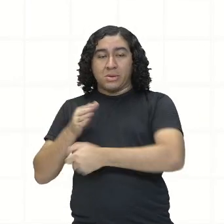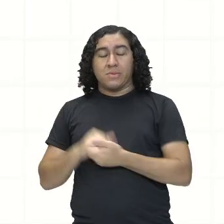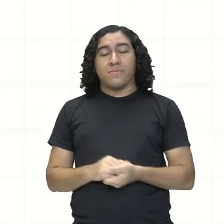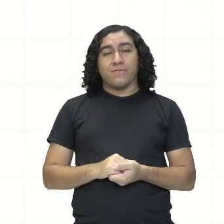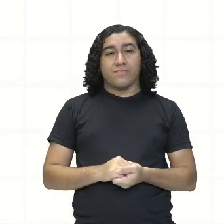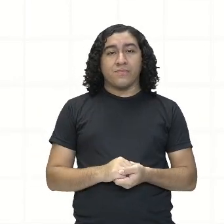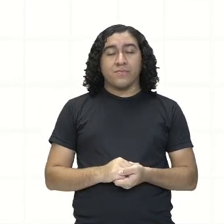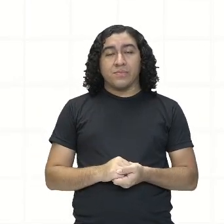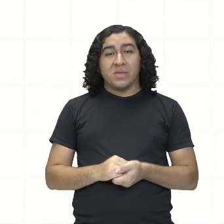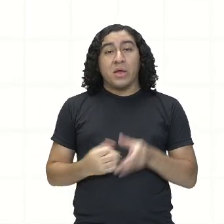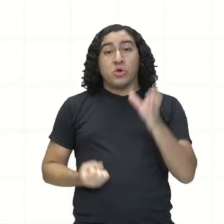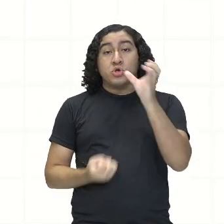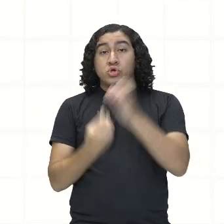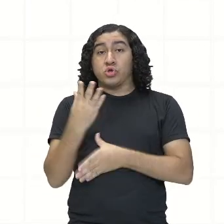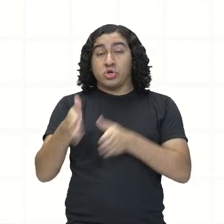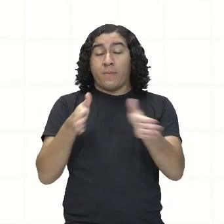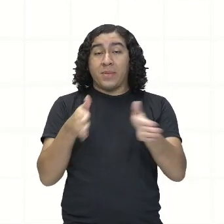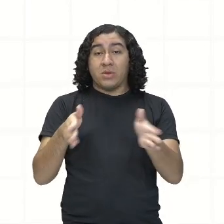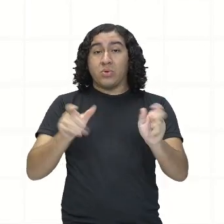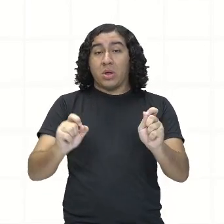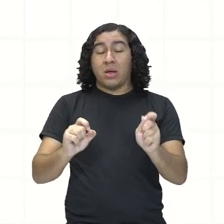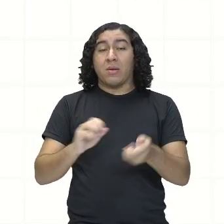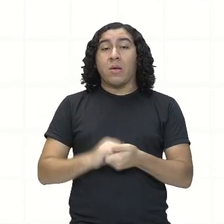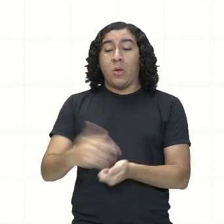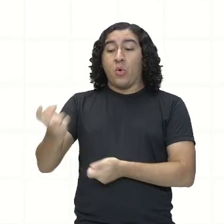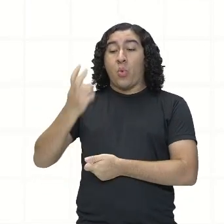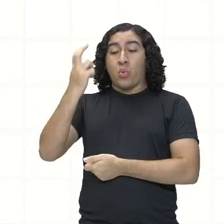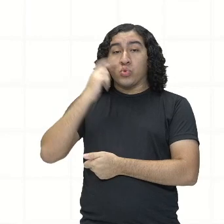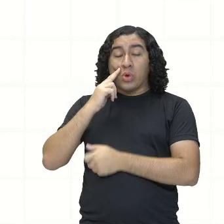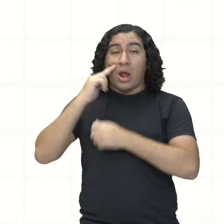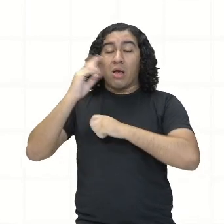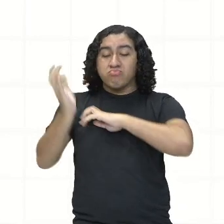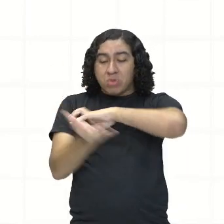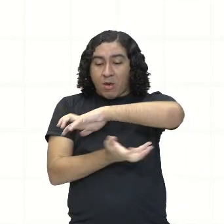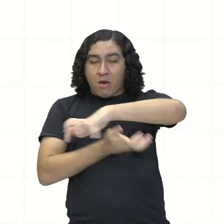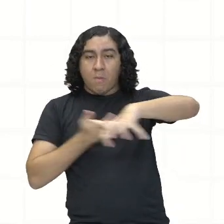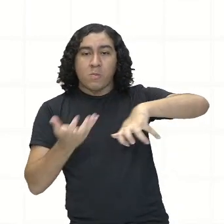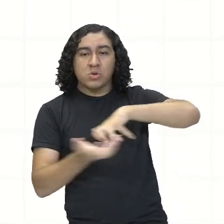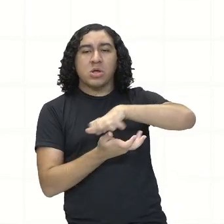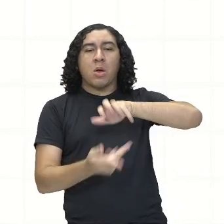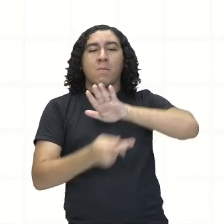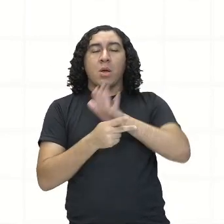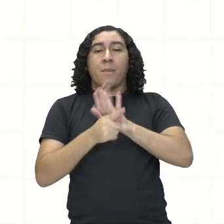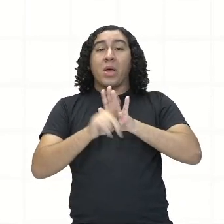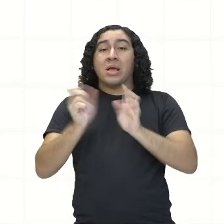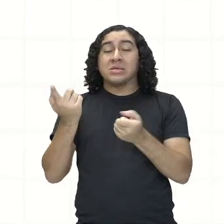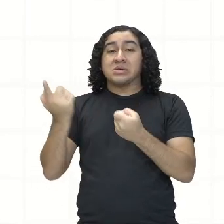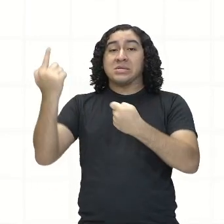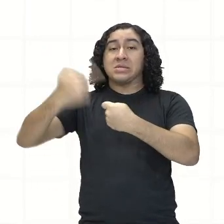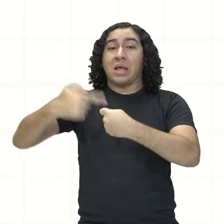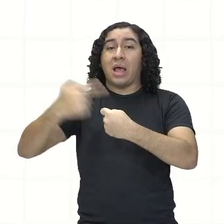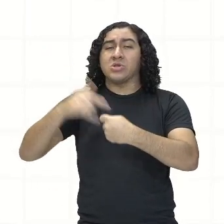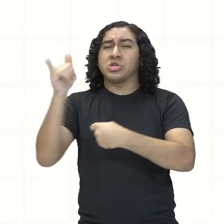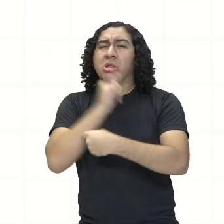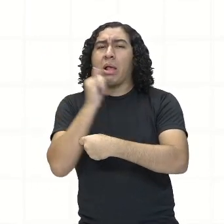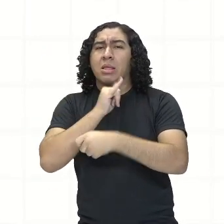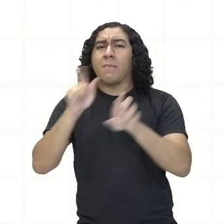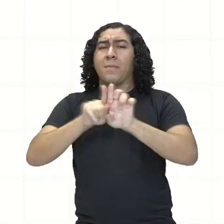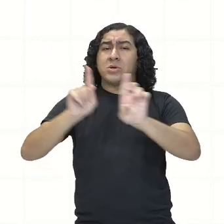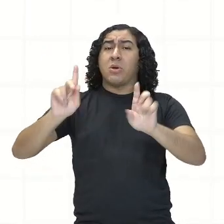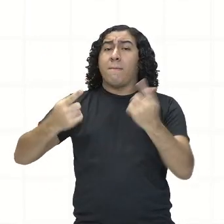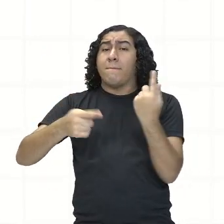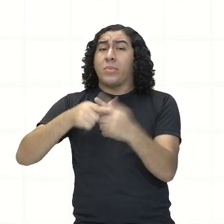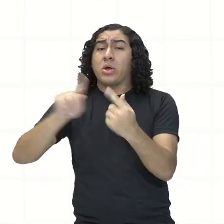durante o renascimento cultural nas cidades italianas. Professora, por que nas cidades italianas? Porque